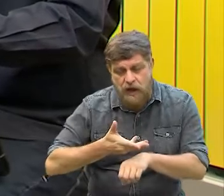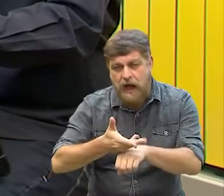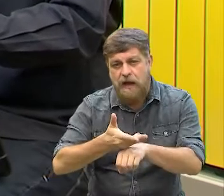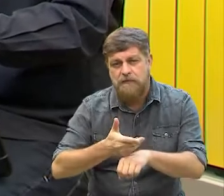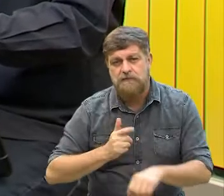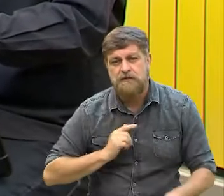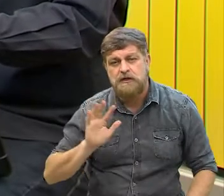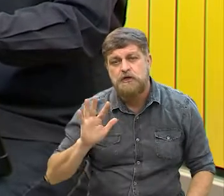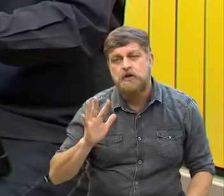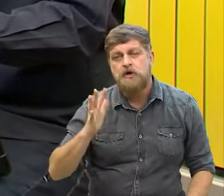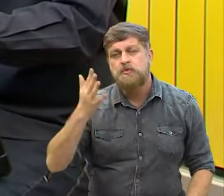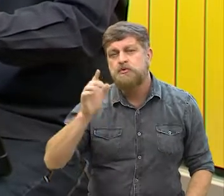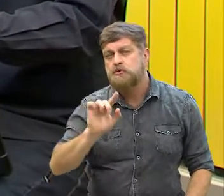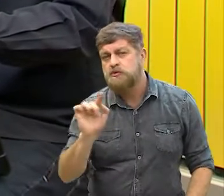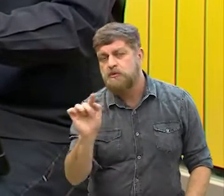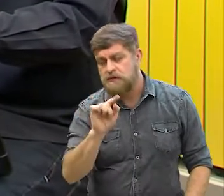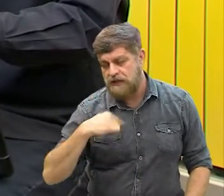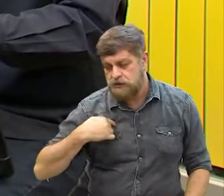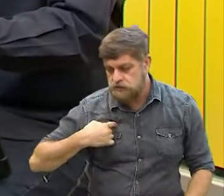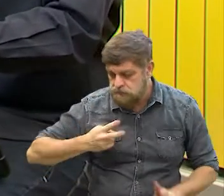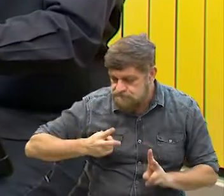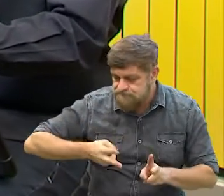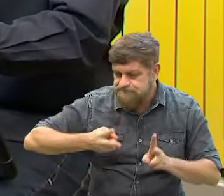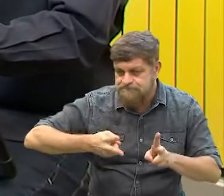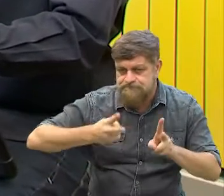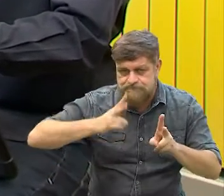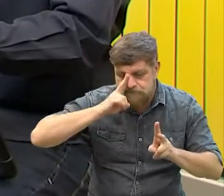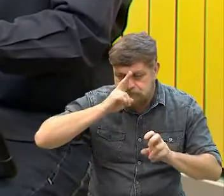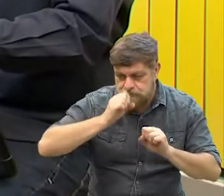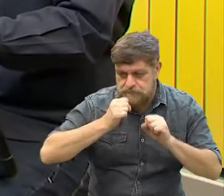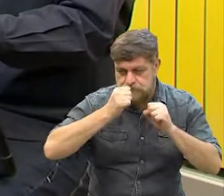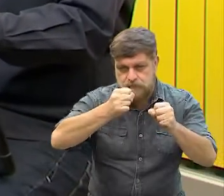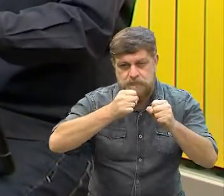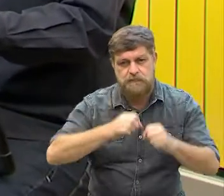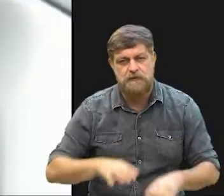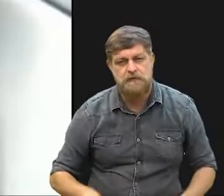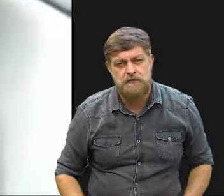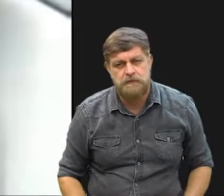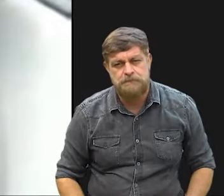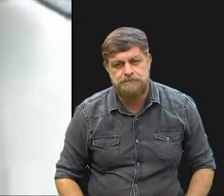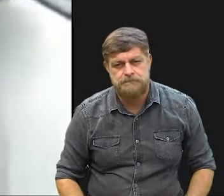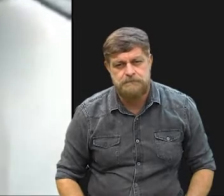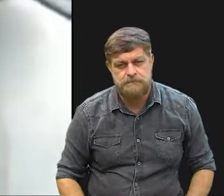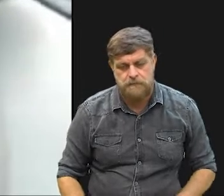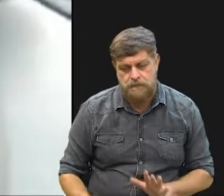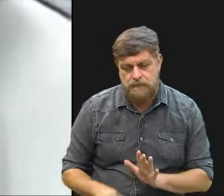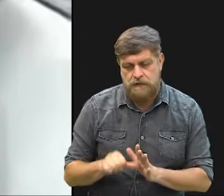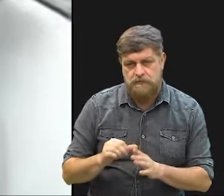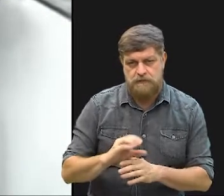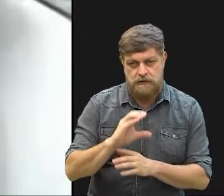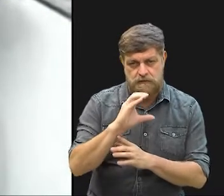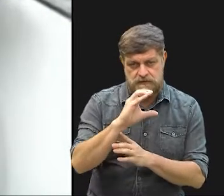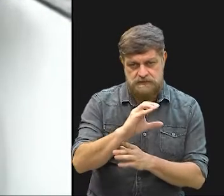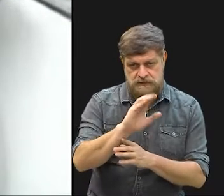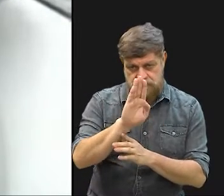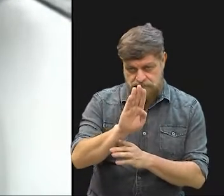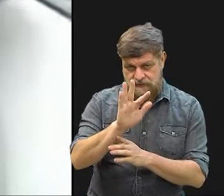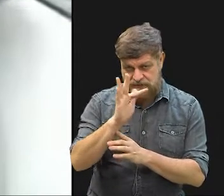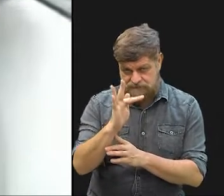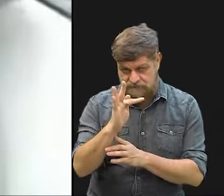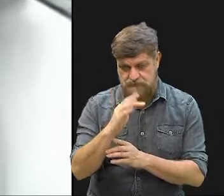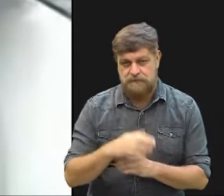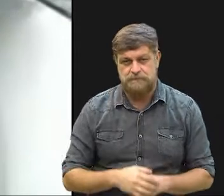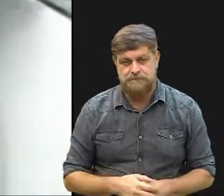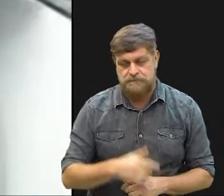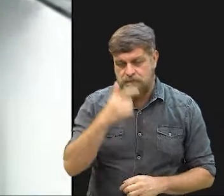surgir o próximo passo para a gente continuar neste fortalecimento da modalidade? Primeiro, a confederação